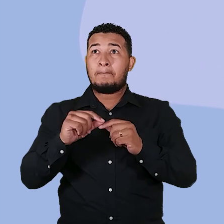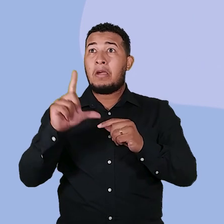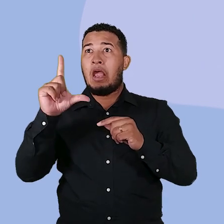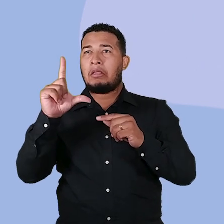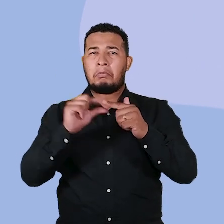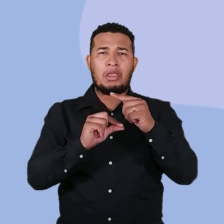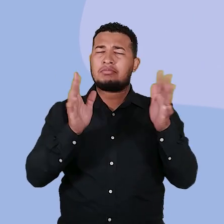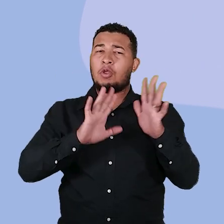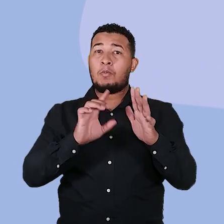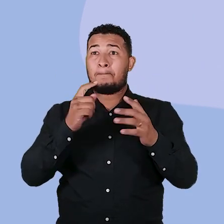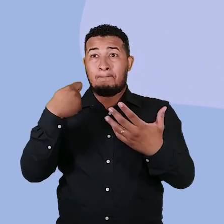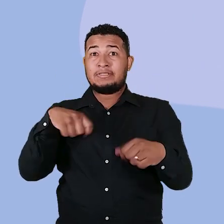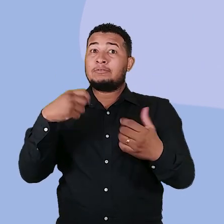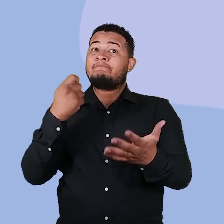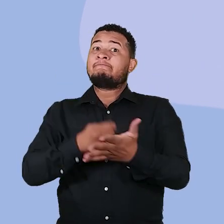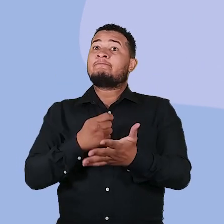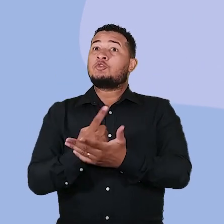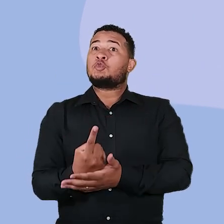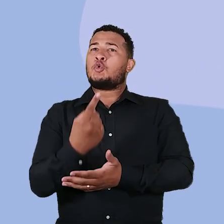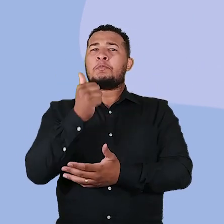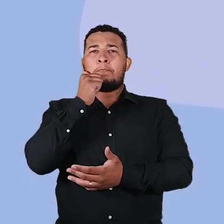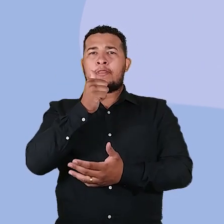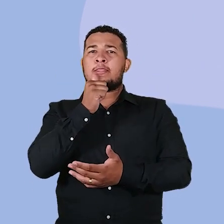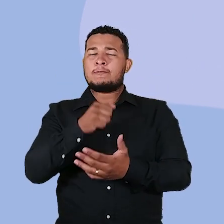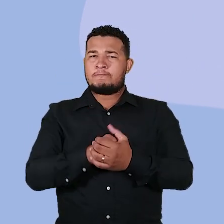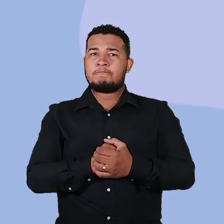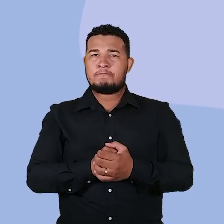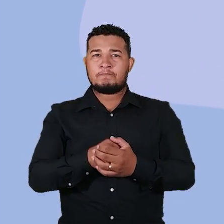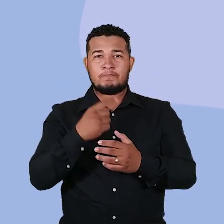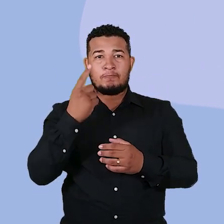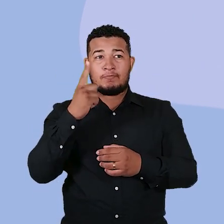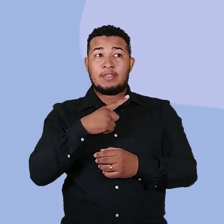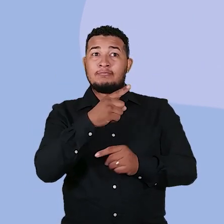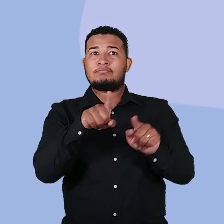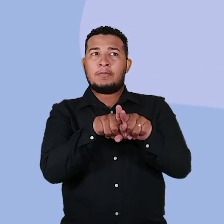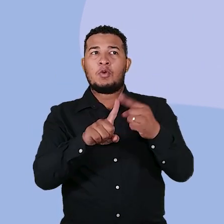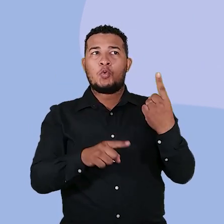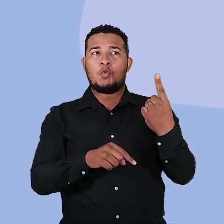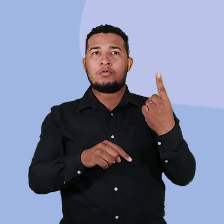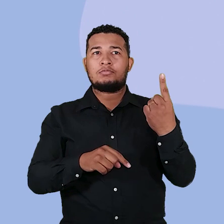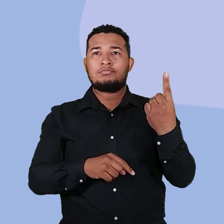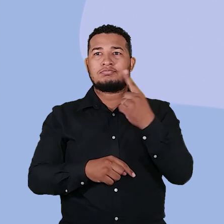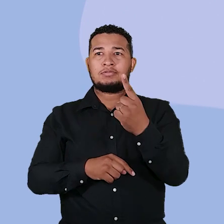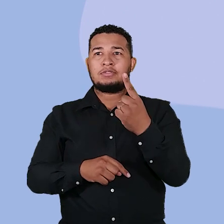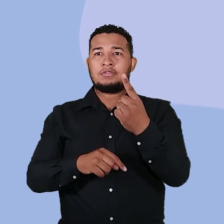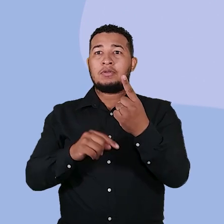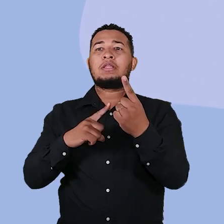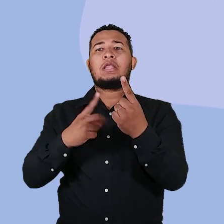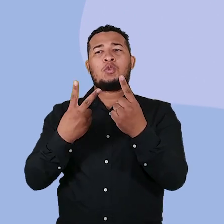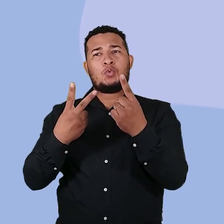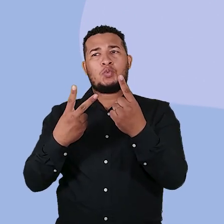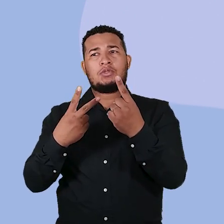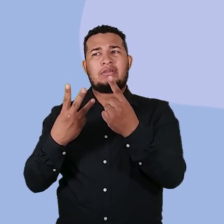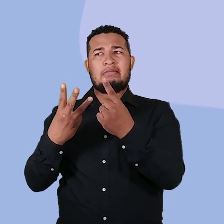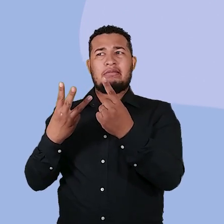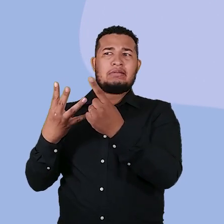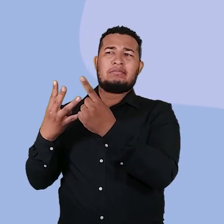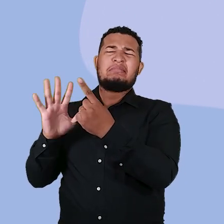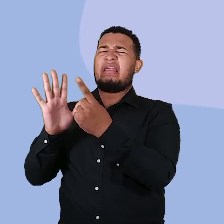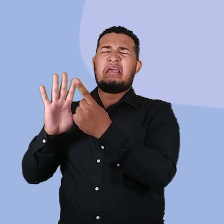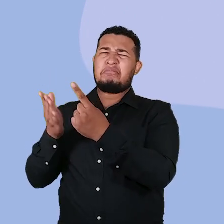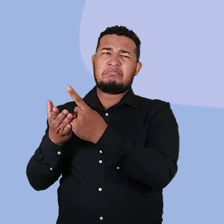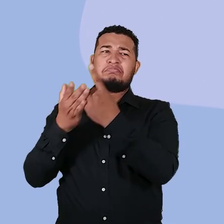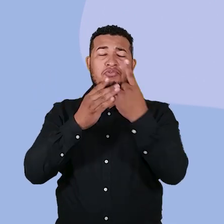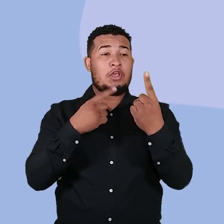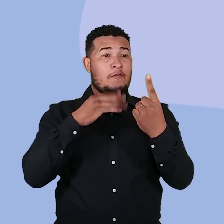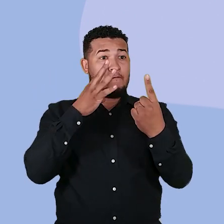nem mais nem menos observe que nós temos aqui aqui também ó só tem uma menina aqui não aqui tem